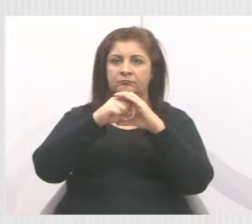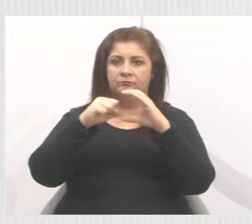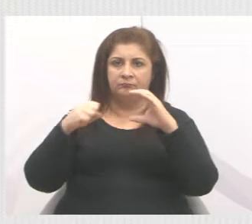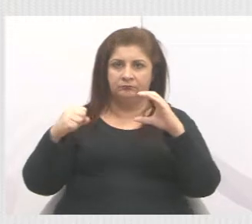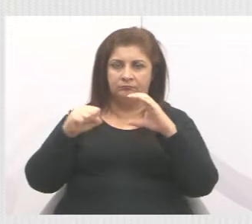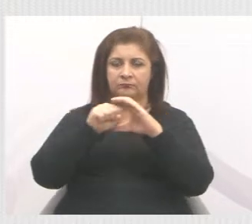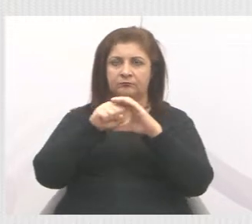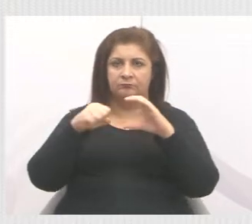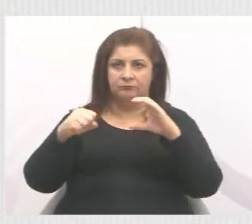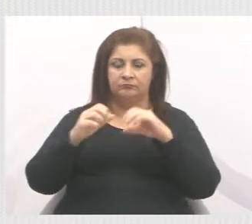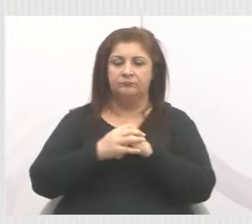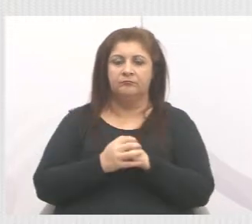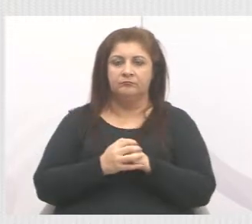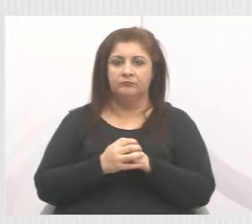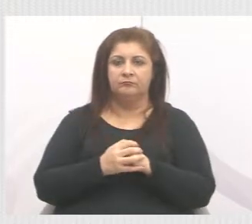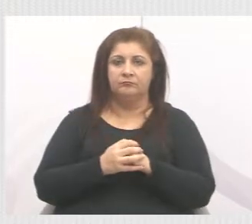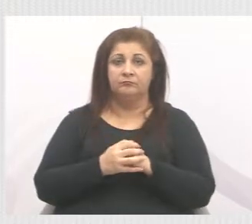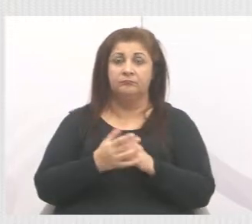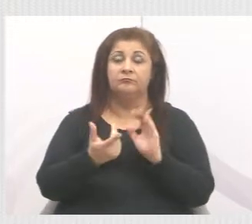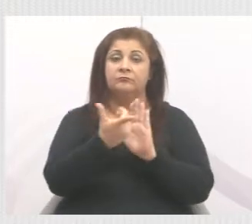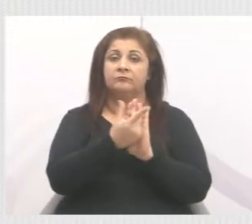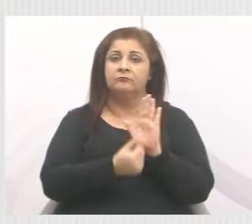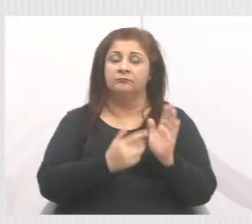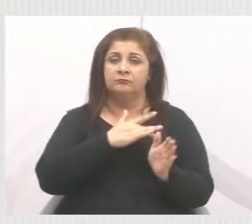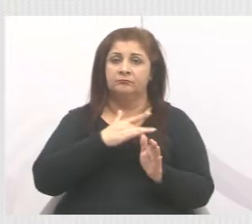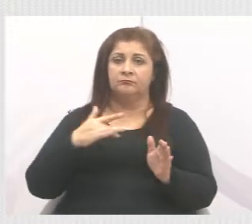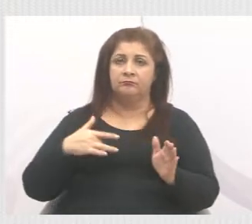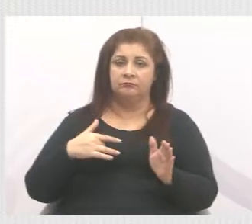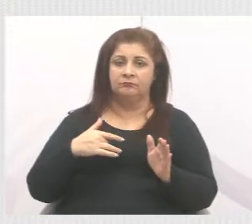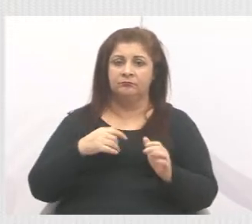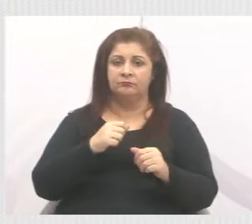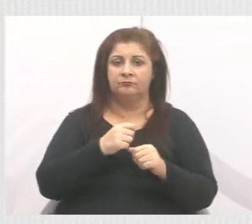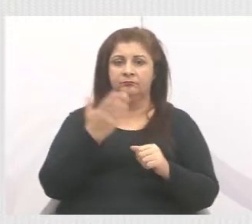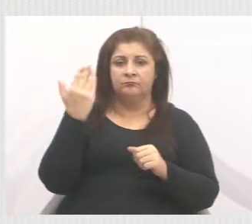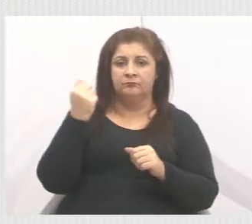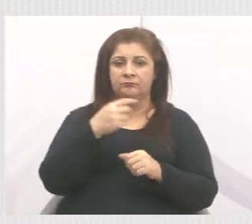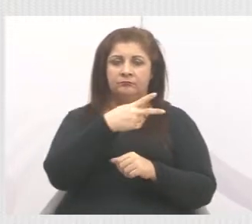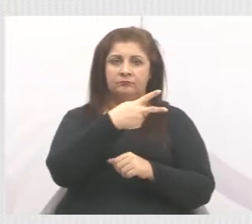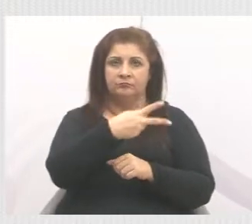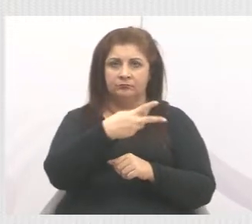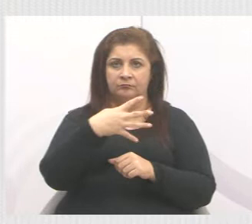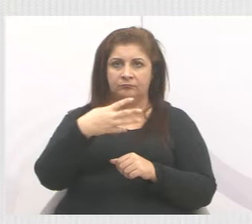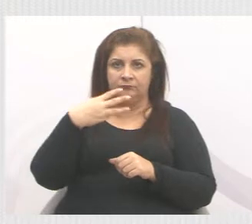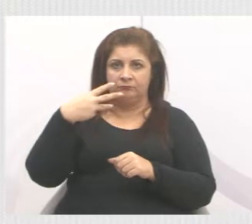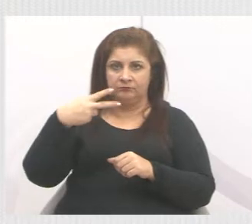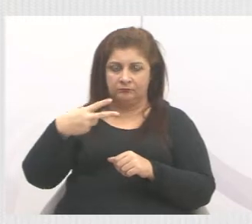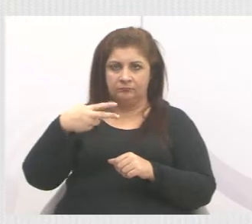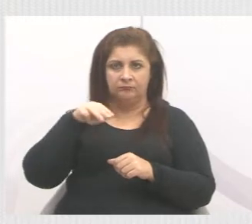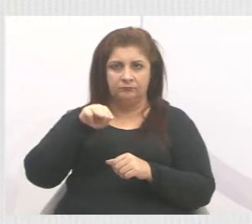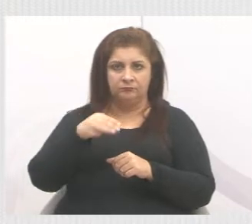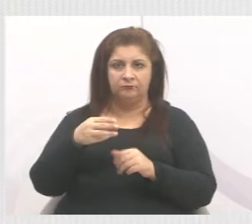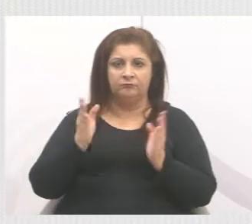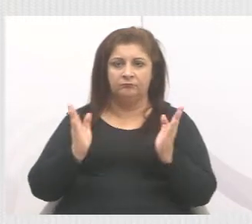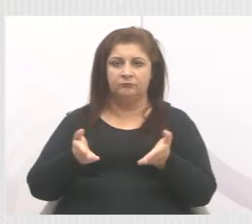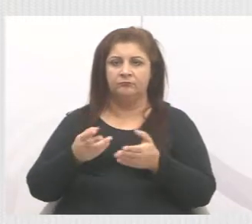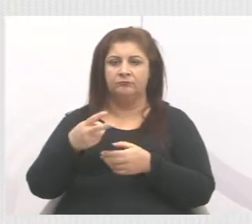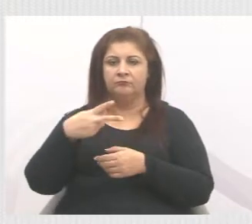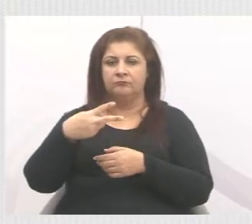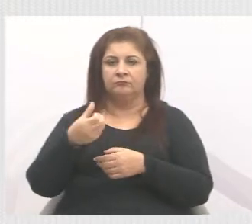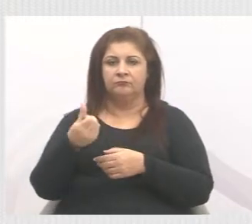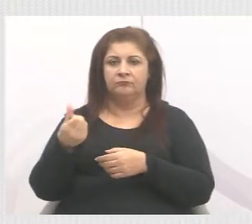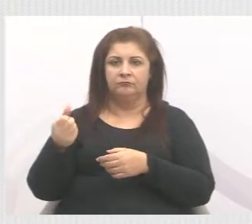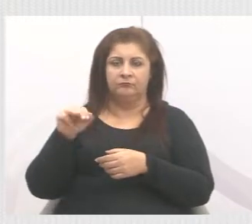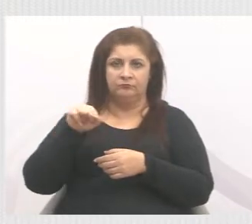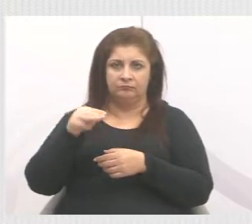O orçamento da saúde ele sai de 242 milhões para 266, alta de quase 10%. E aqui a gente